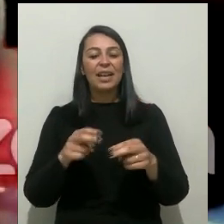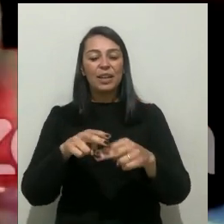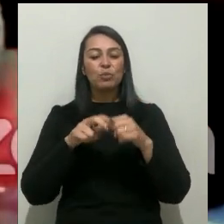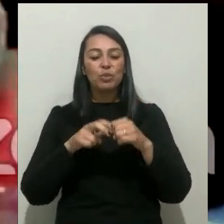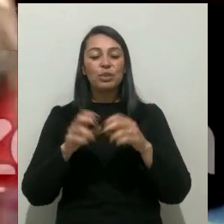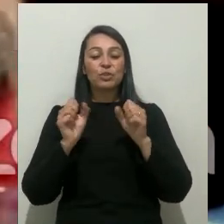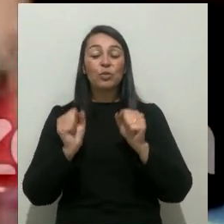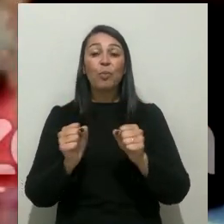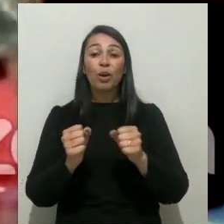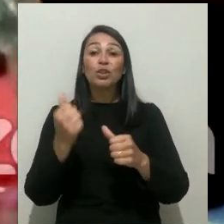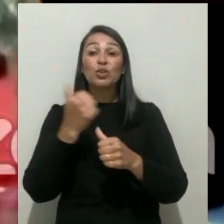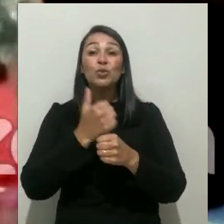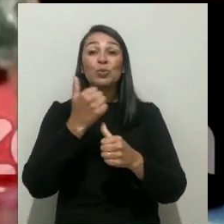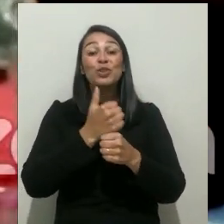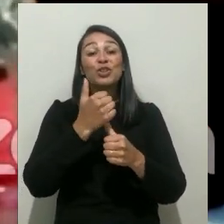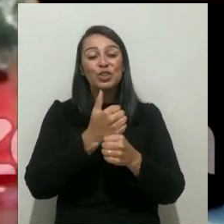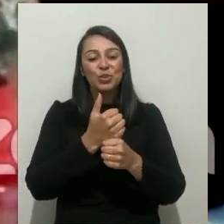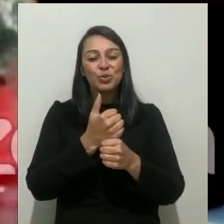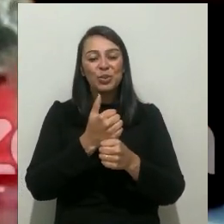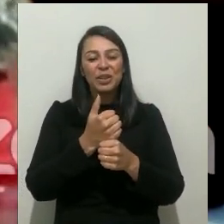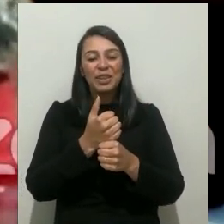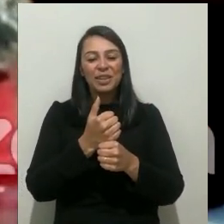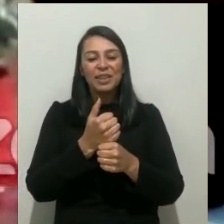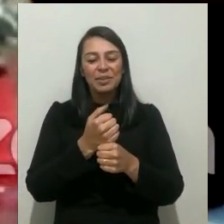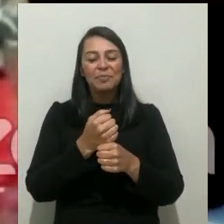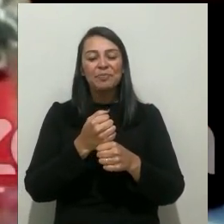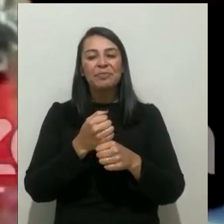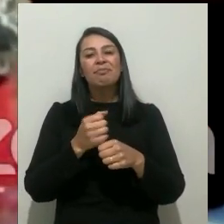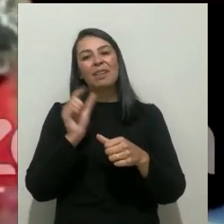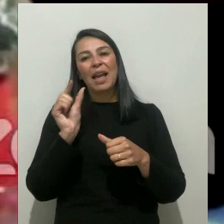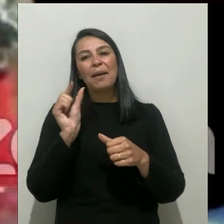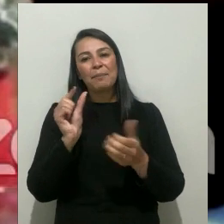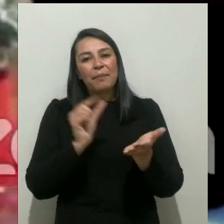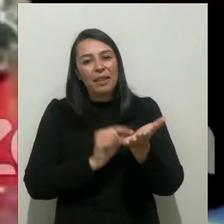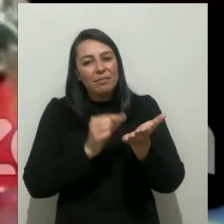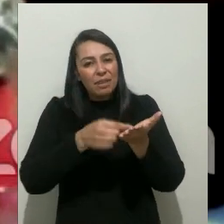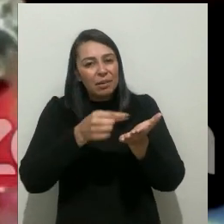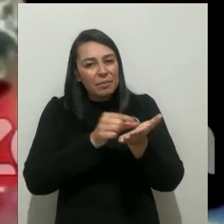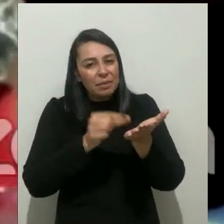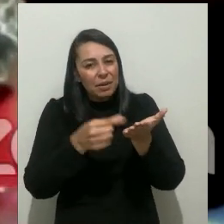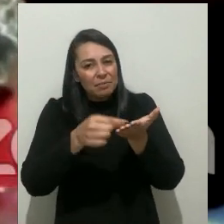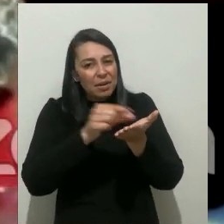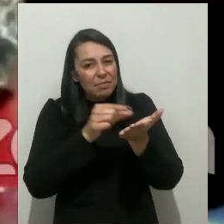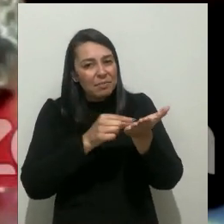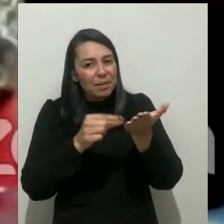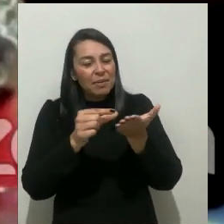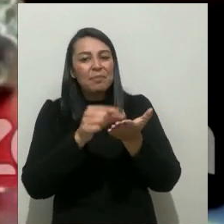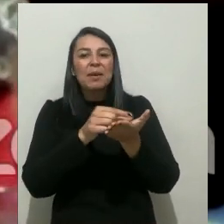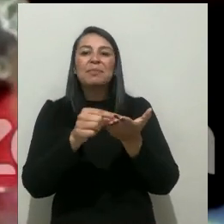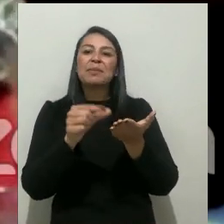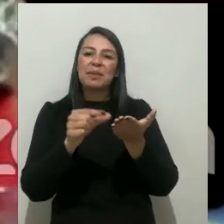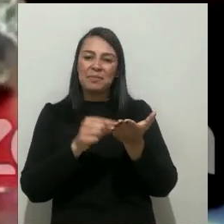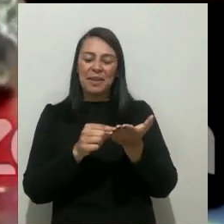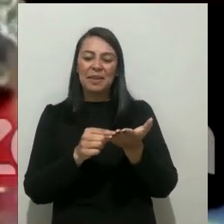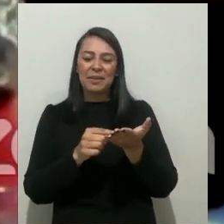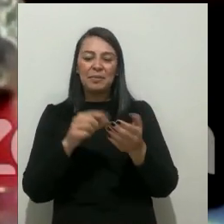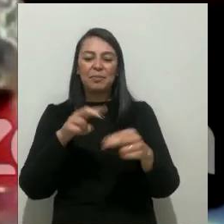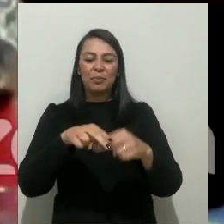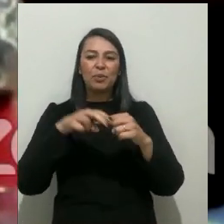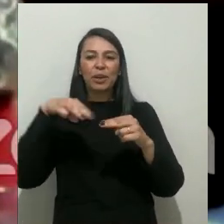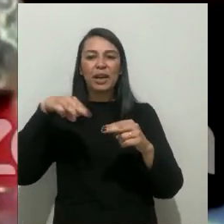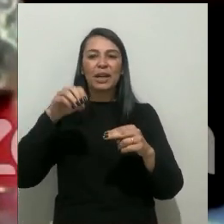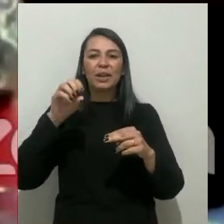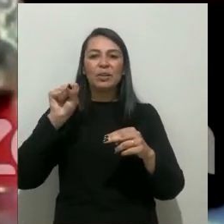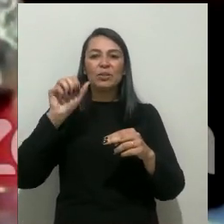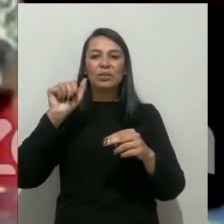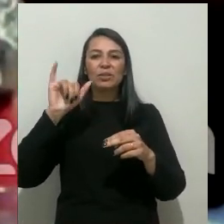isso, a possibilidade de refazer numa mínima intervenção mesmo, esse refazimento dos mosaicos, porque você